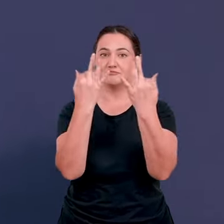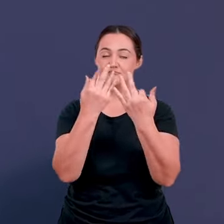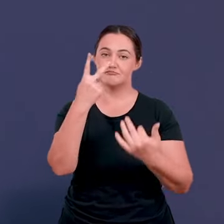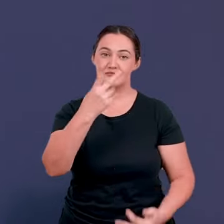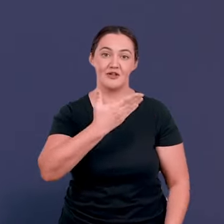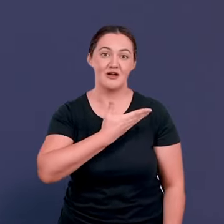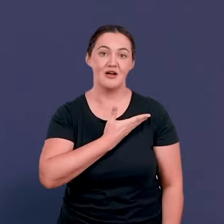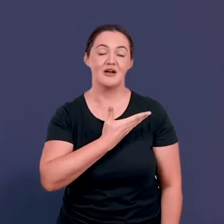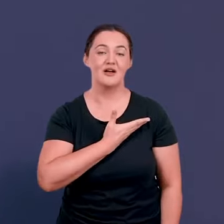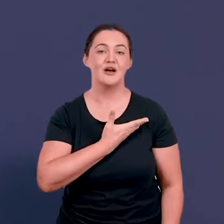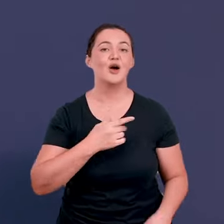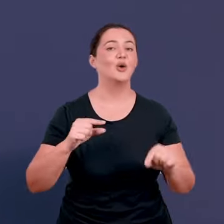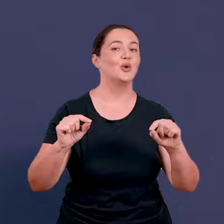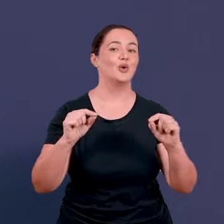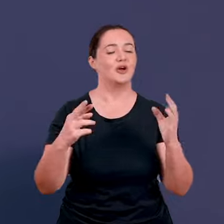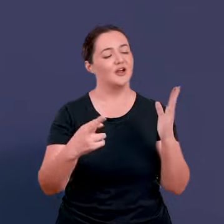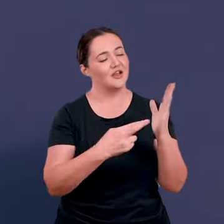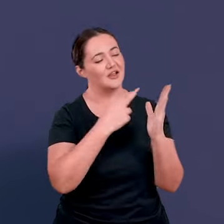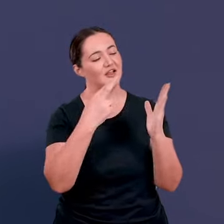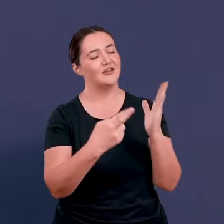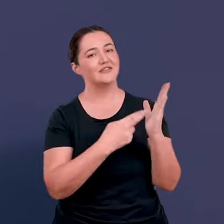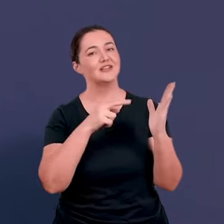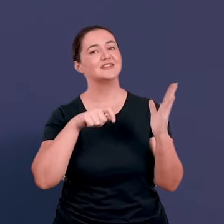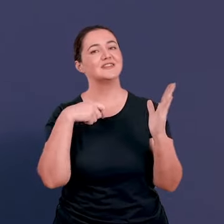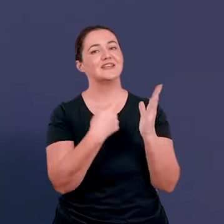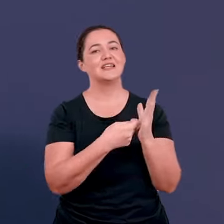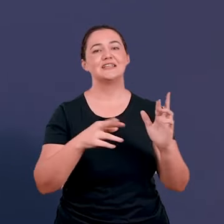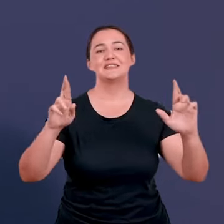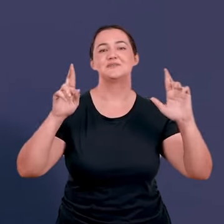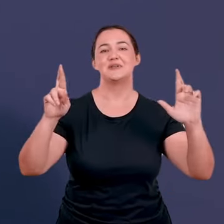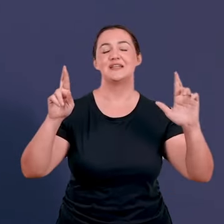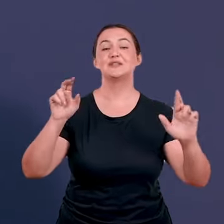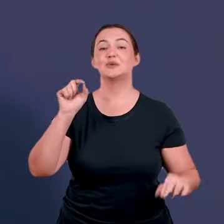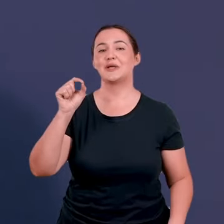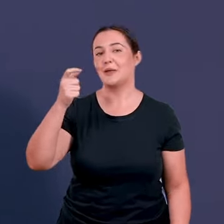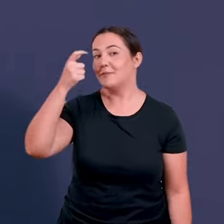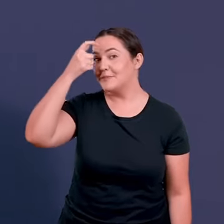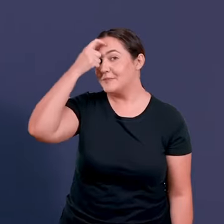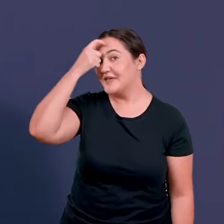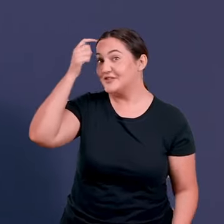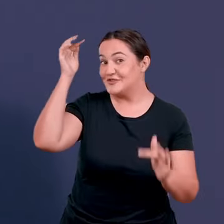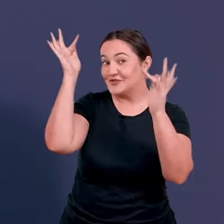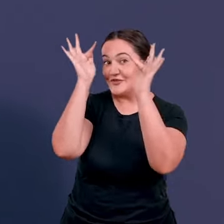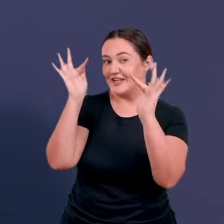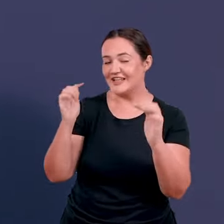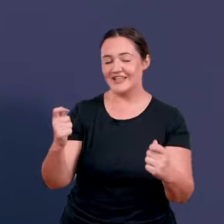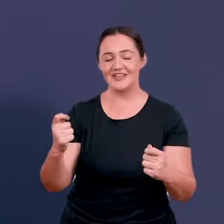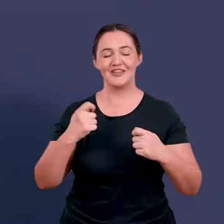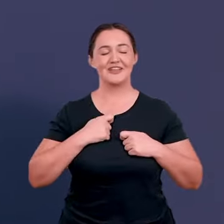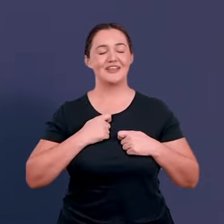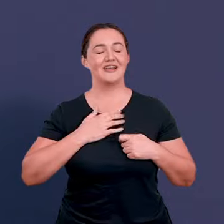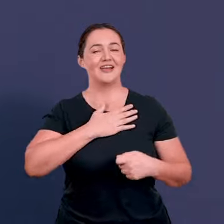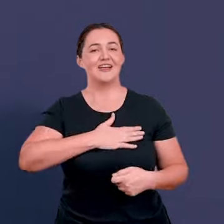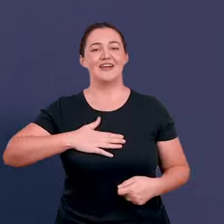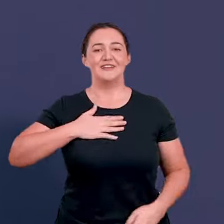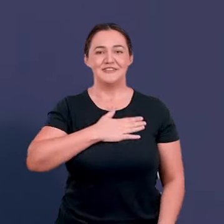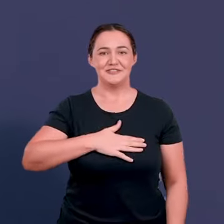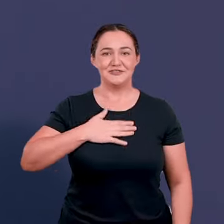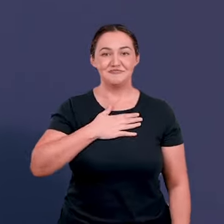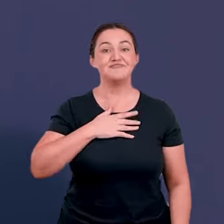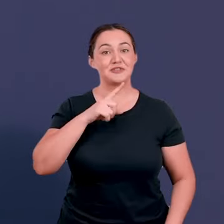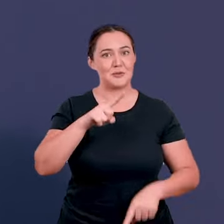para os seus amigos, que é a revista Esperança Mente Feliz, Vida Plena. Já percebeu que é um material novo,